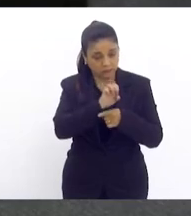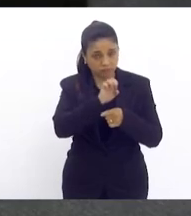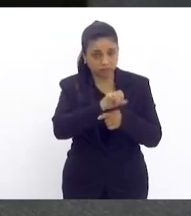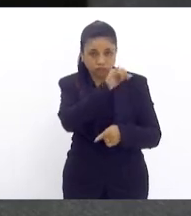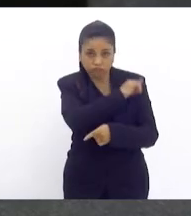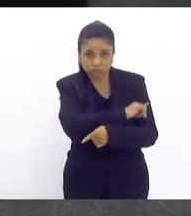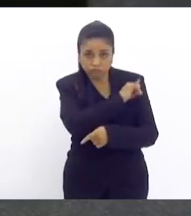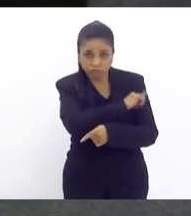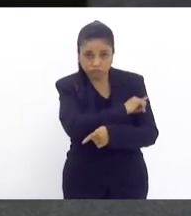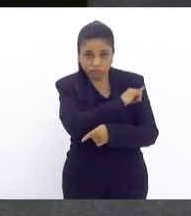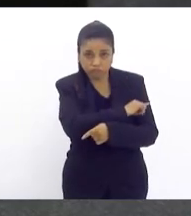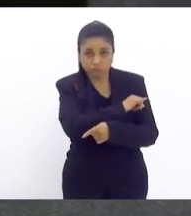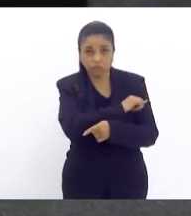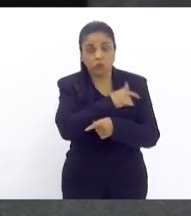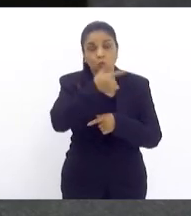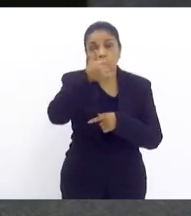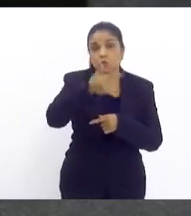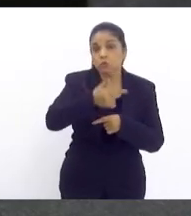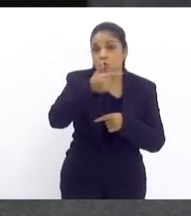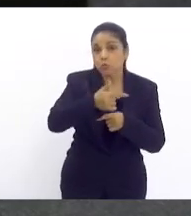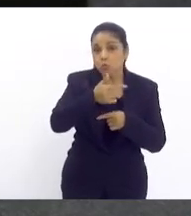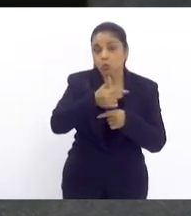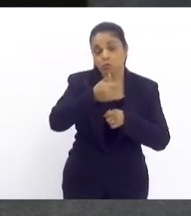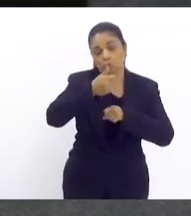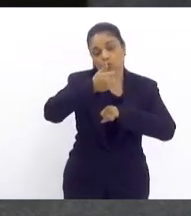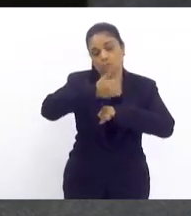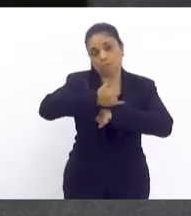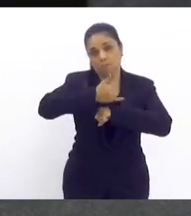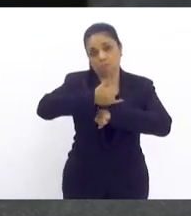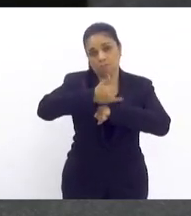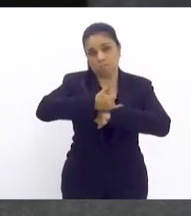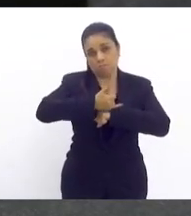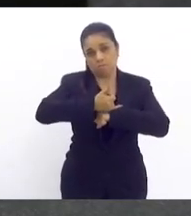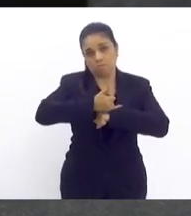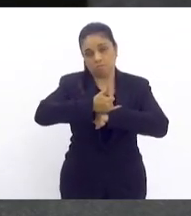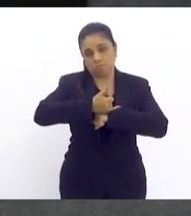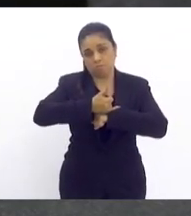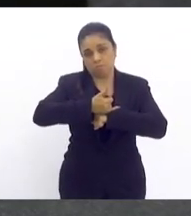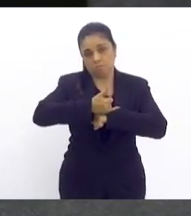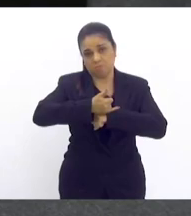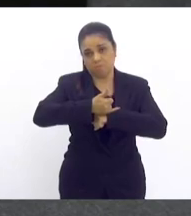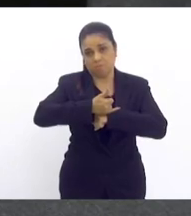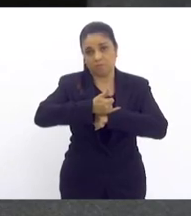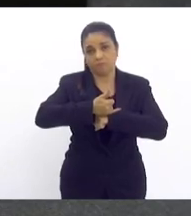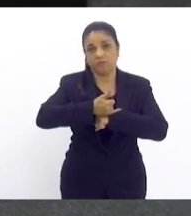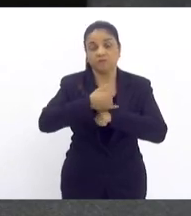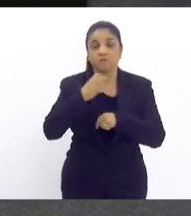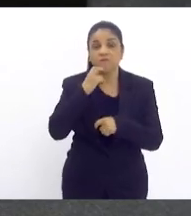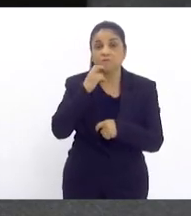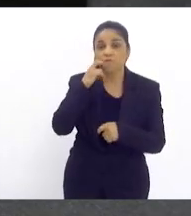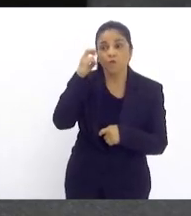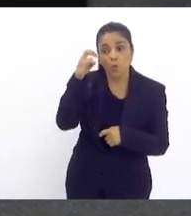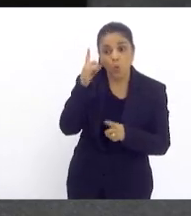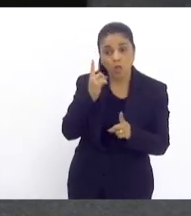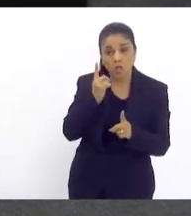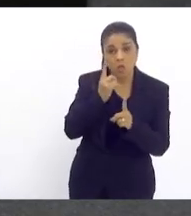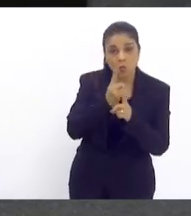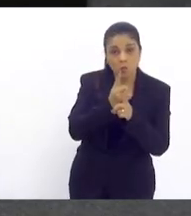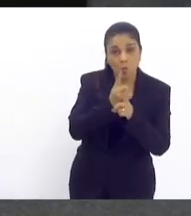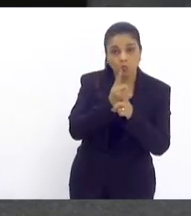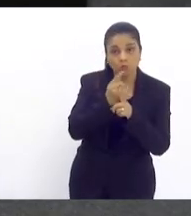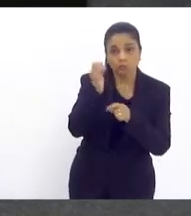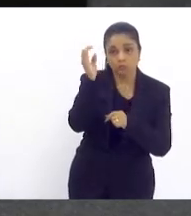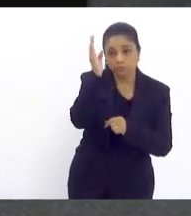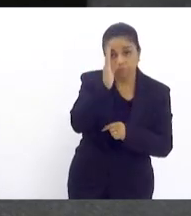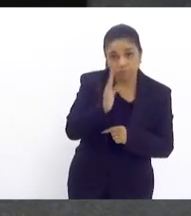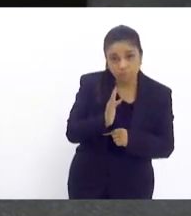segundo maior da capital passamos às vezes vergonha e vexame em alguns encontros nacionais porque